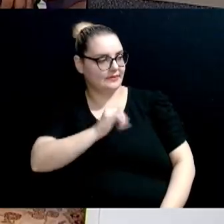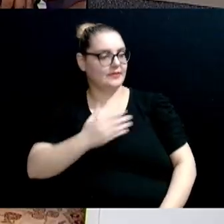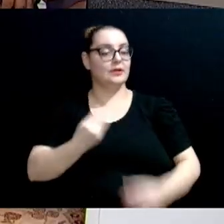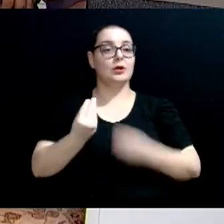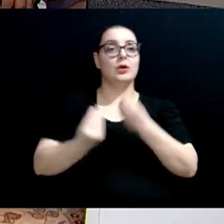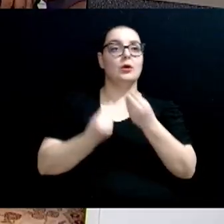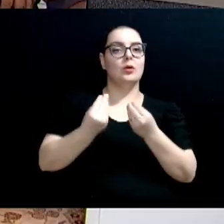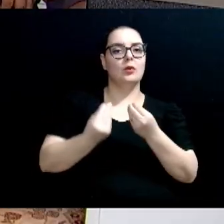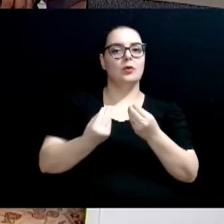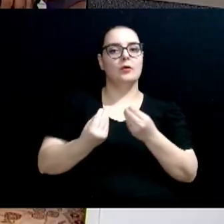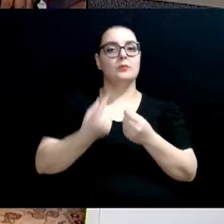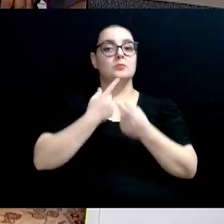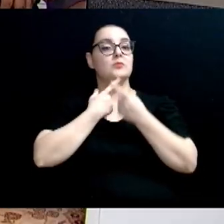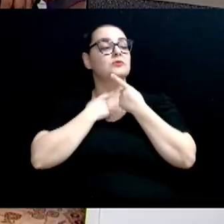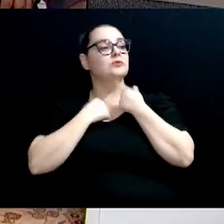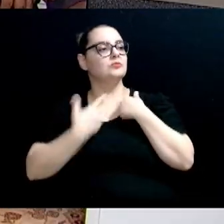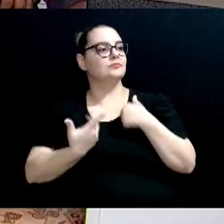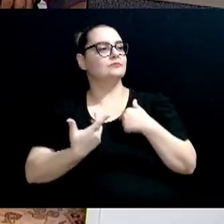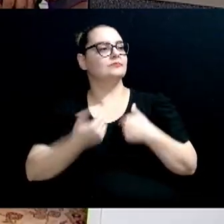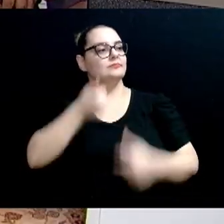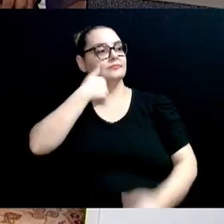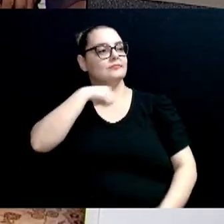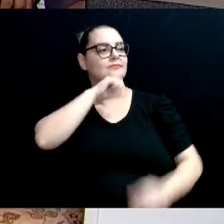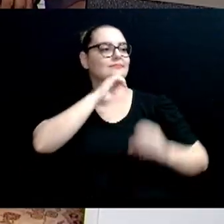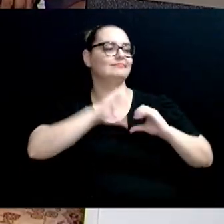nasceu o desejo de ser mãe no seu coração.